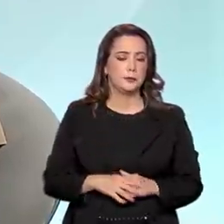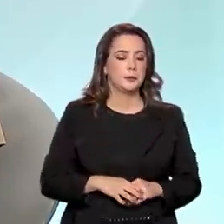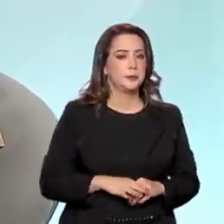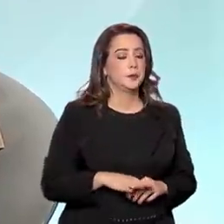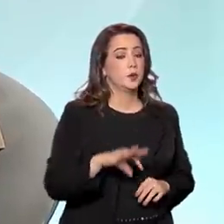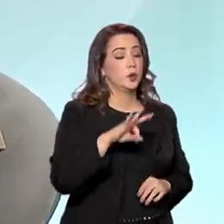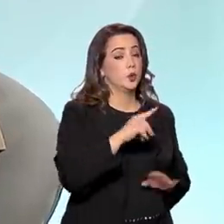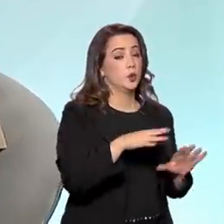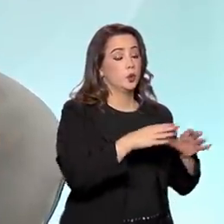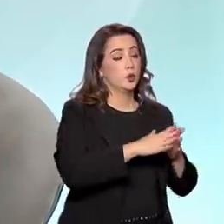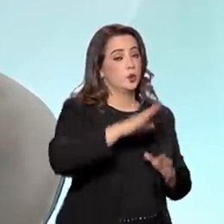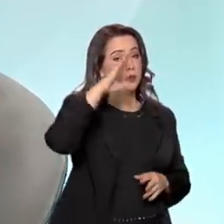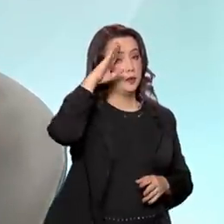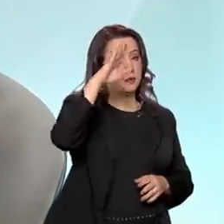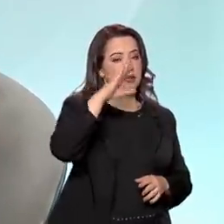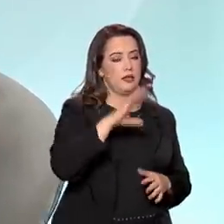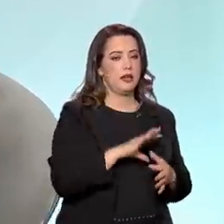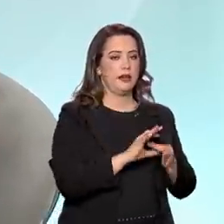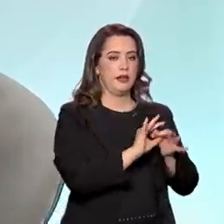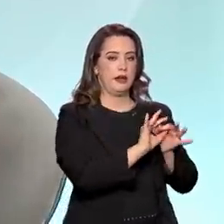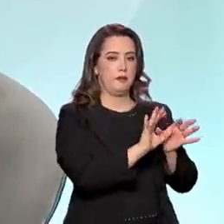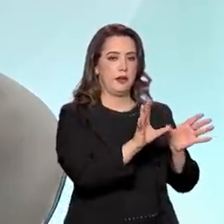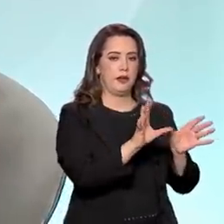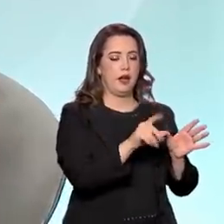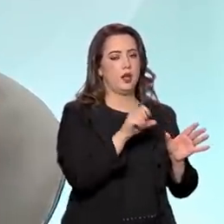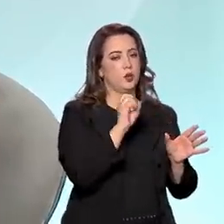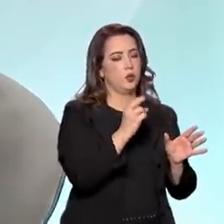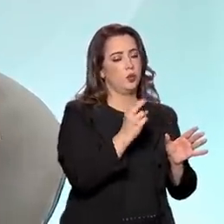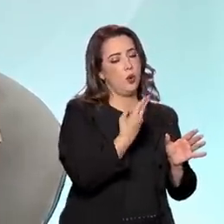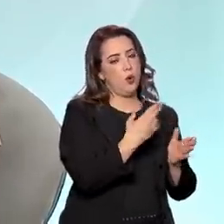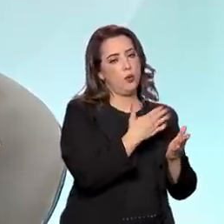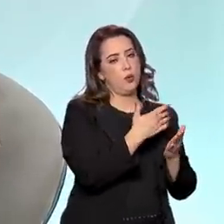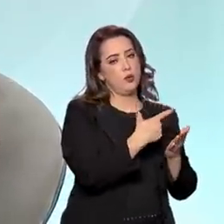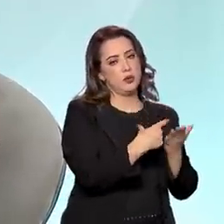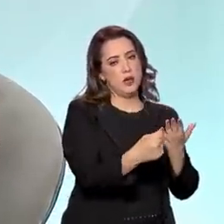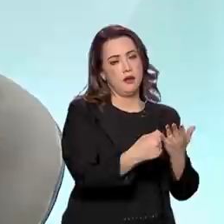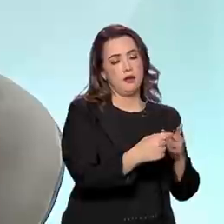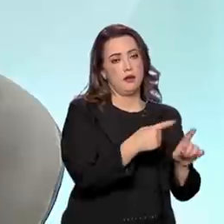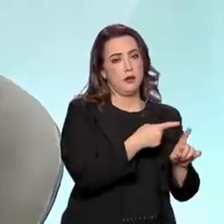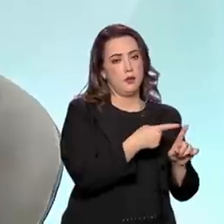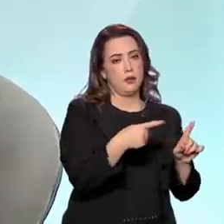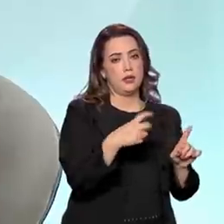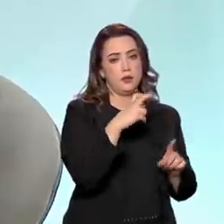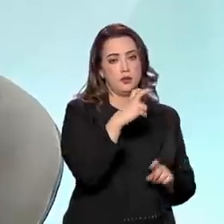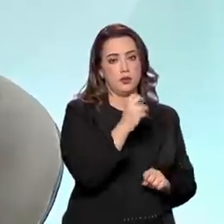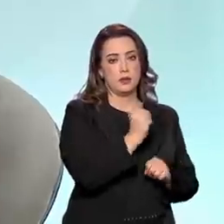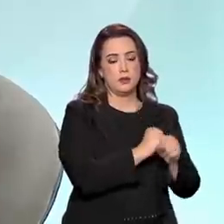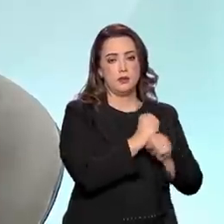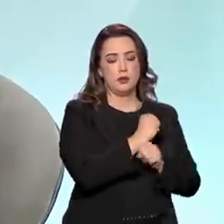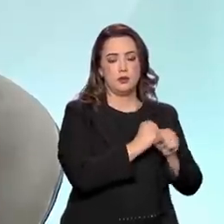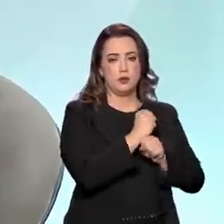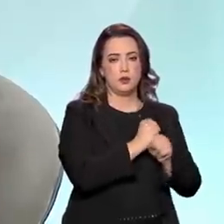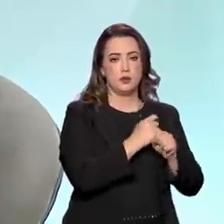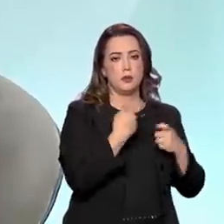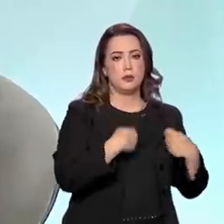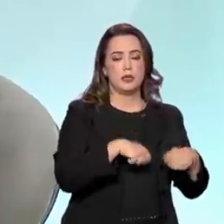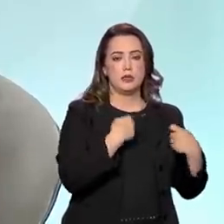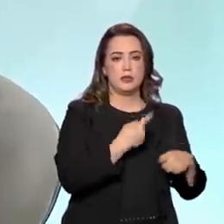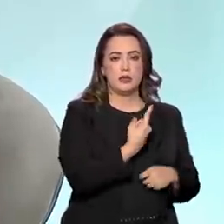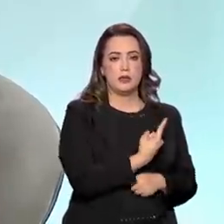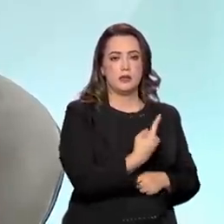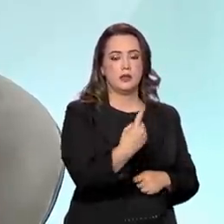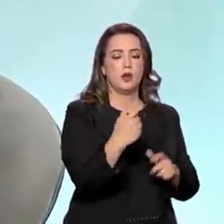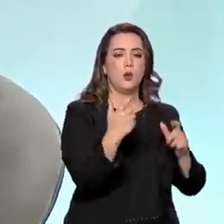militar quando ele é licenciado ou da Baixa né ele durante o período de cinco anos ele tem que